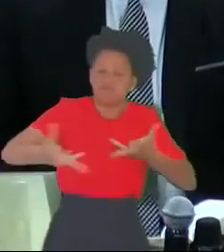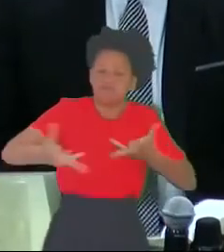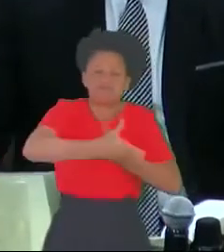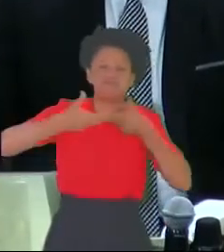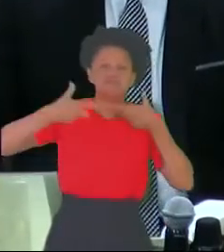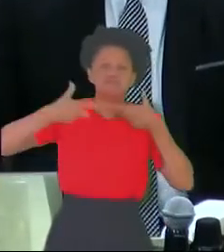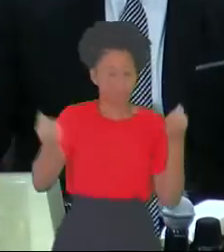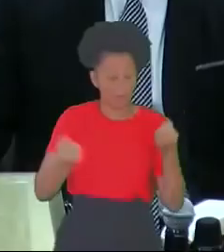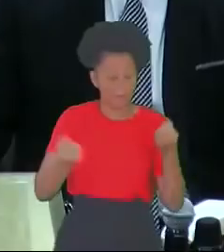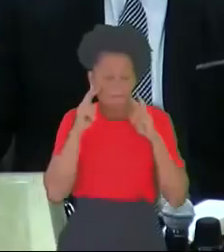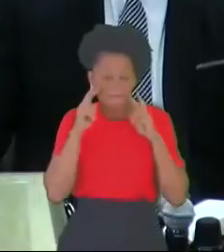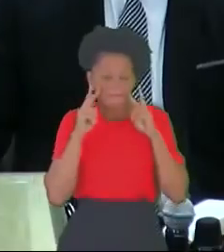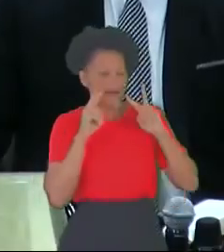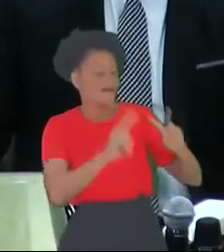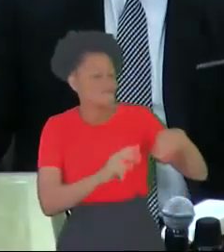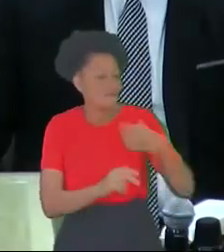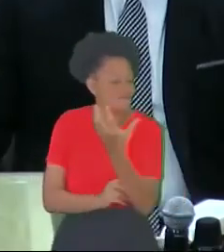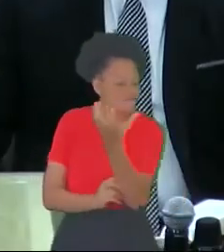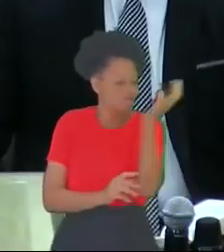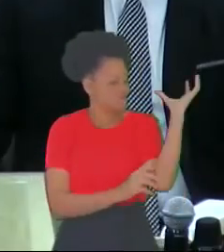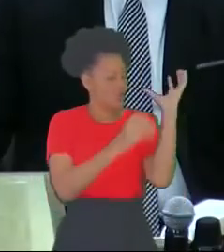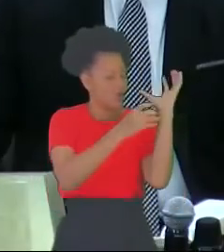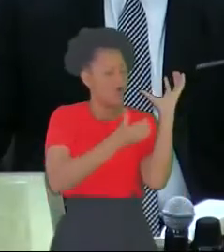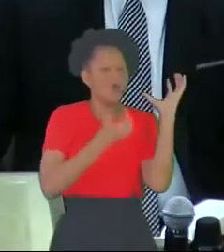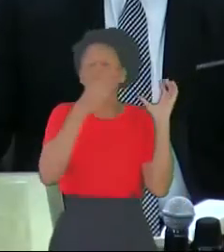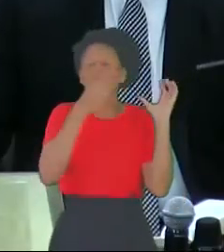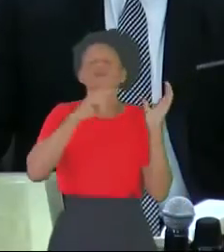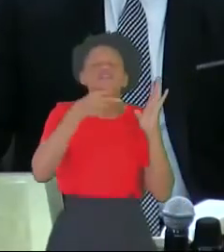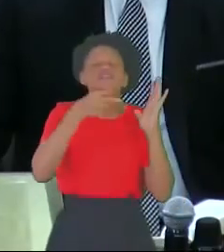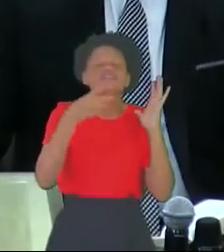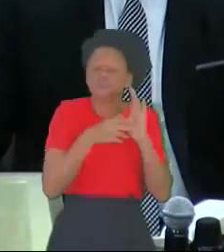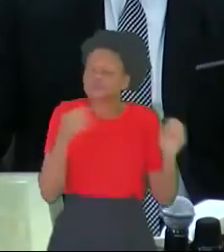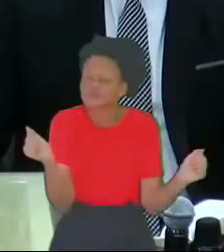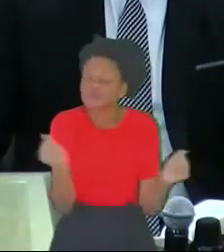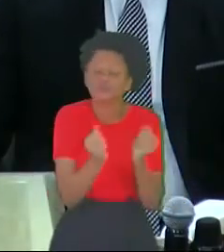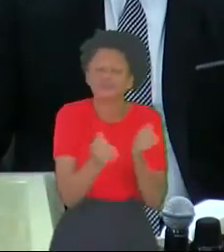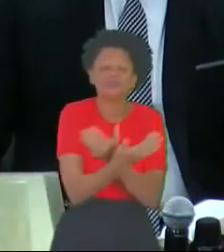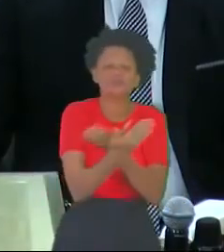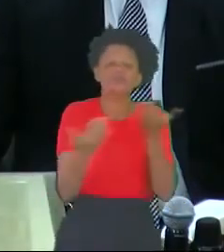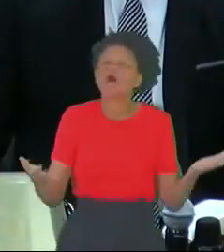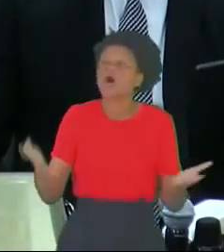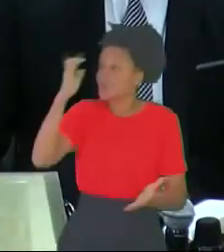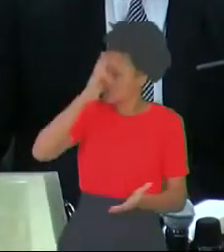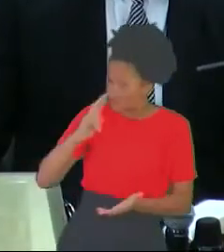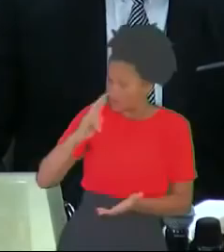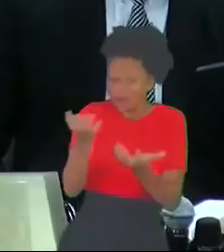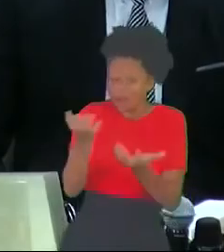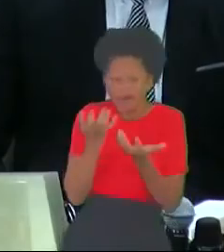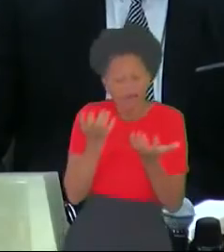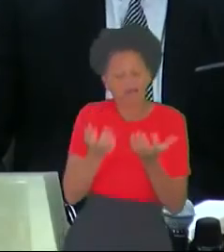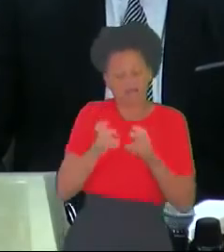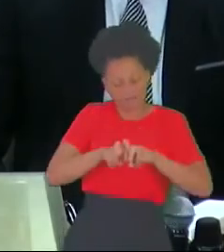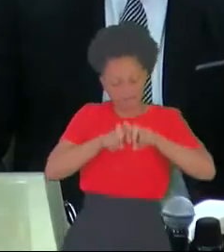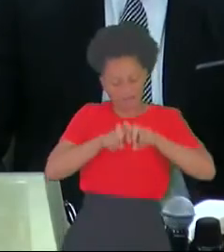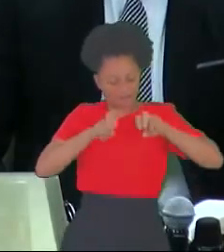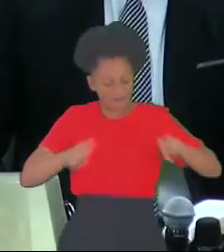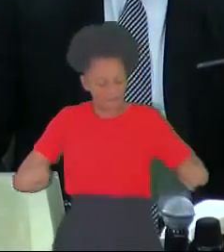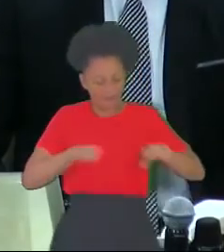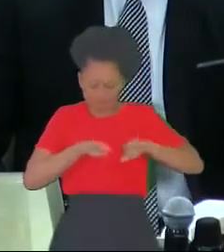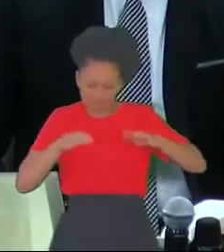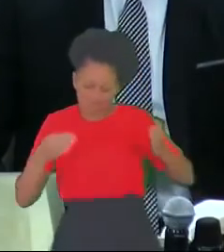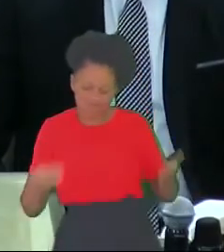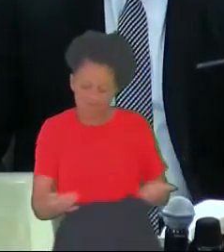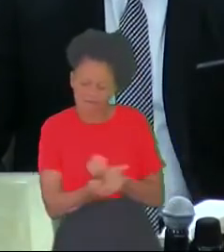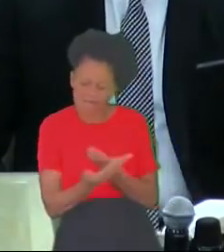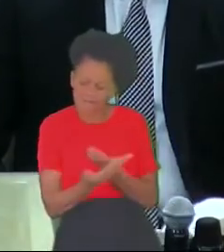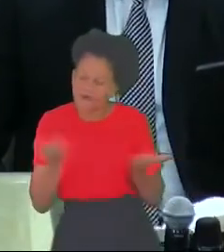dos frutos, para comer coisas doces conosco. Jesus, ele quer se banquetear com a gente. Glória a Deus. O que é que ele diz? Ah,